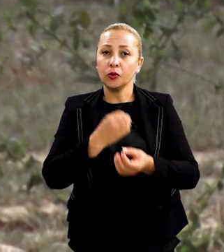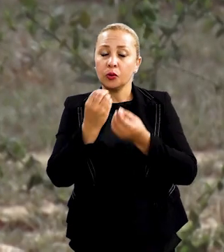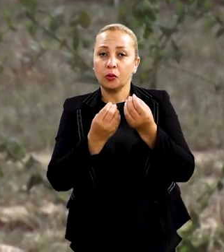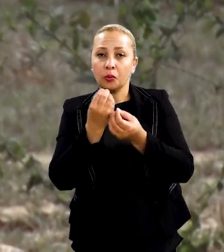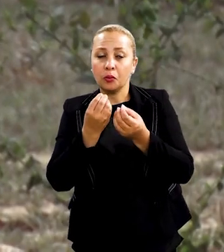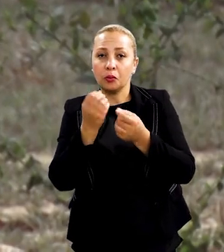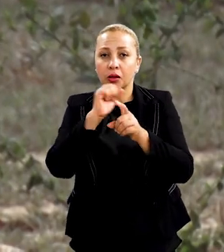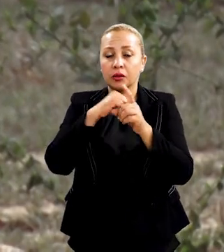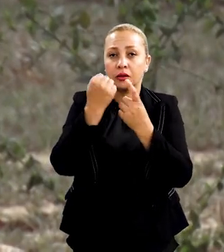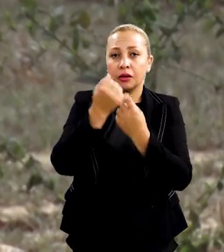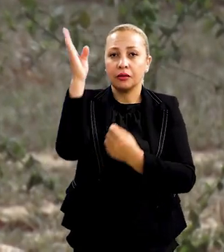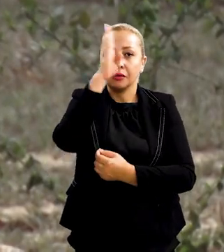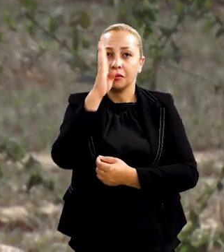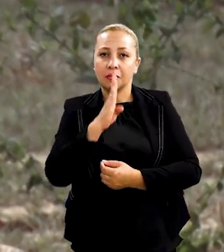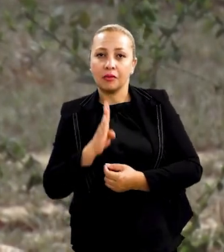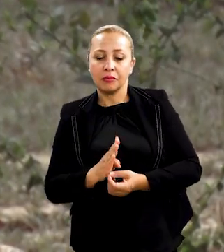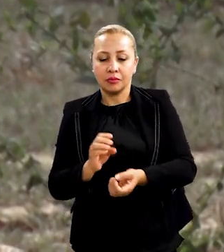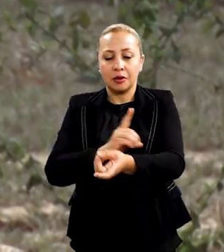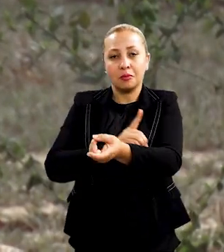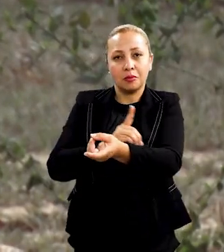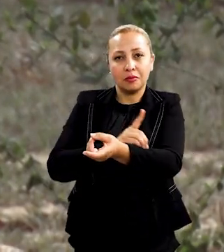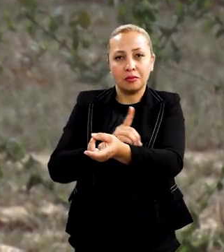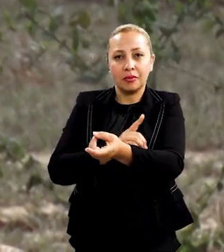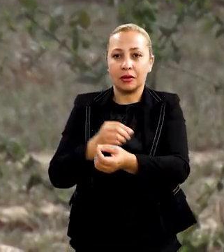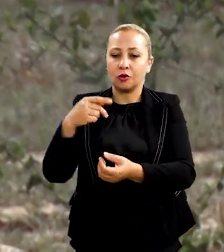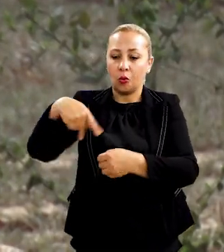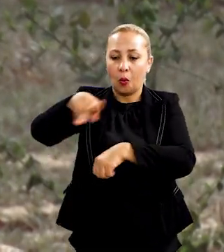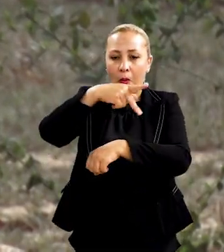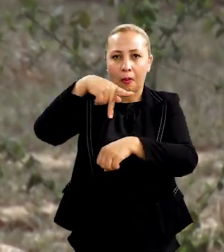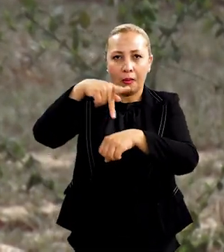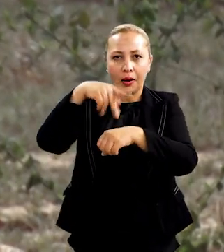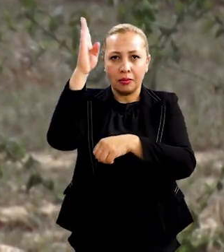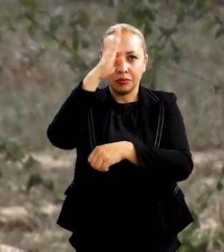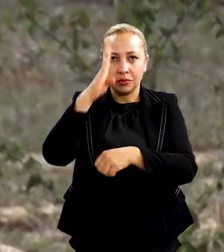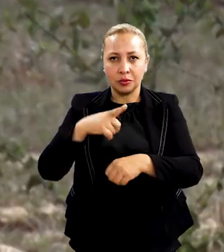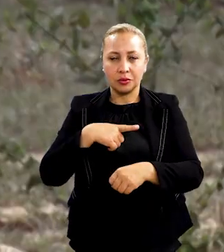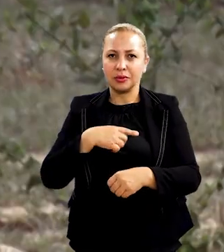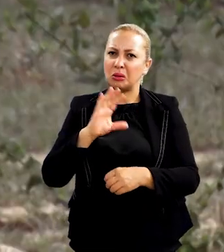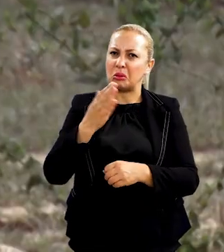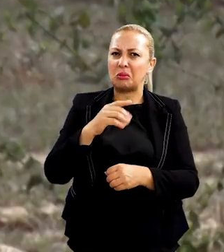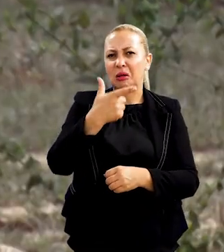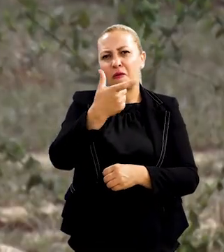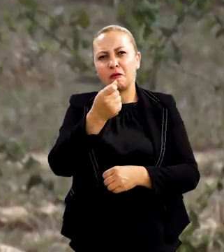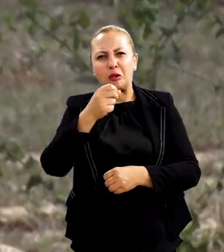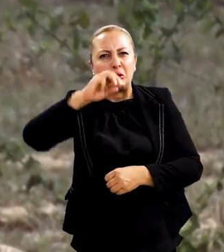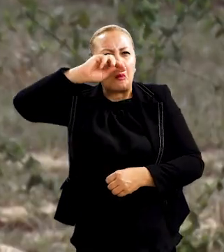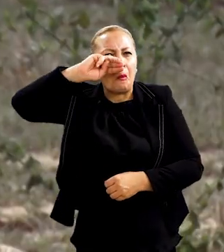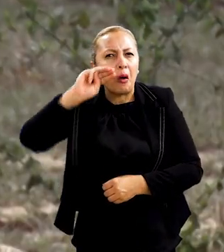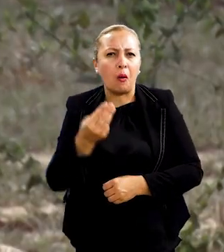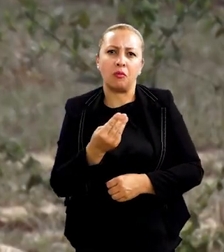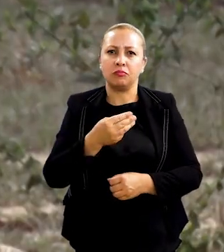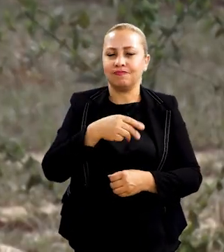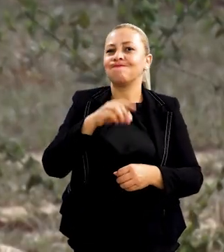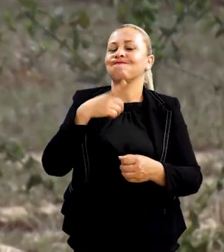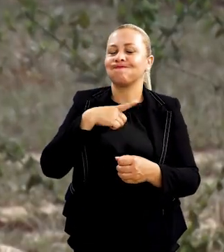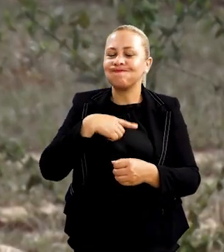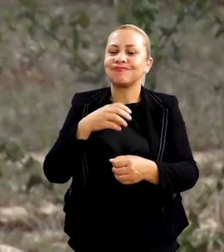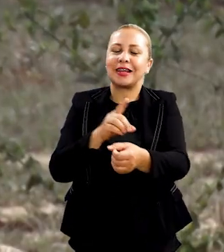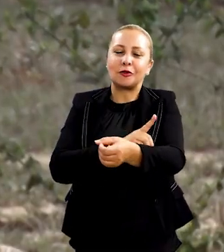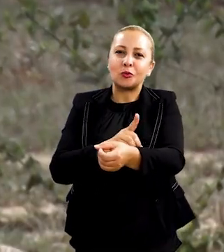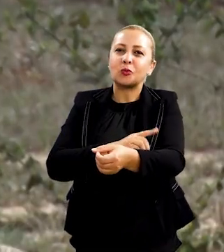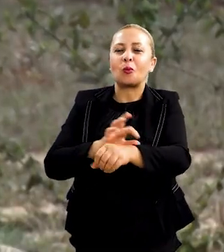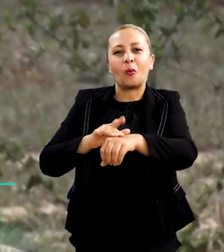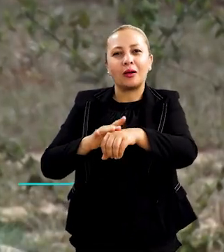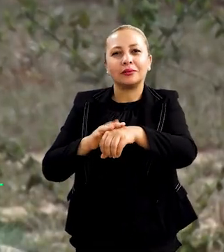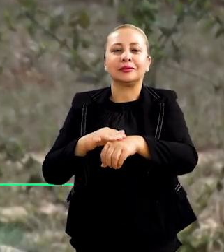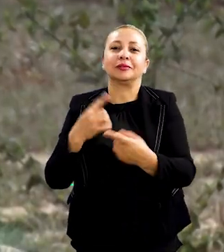Segundo a Sociedade Brasileira de Diabetes, o país tem cerca de 20 milhões de pessoas com a doença,